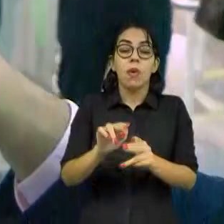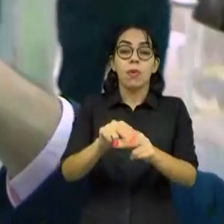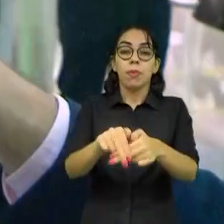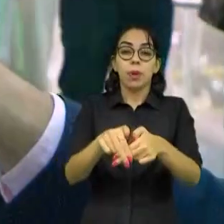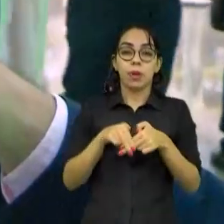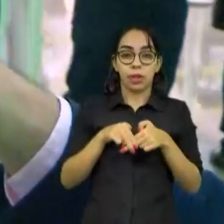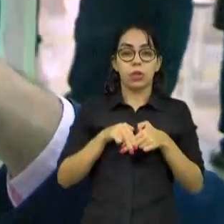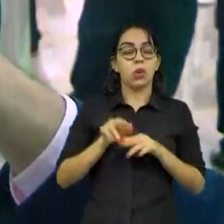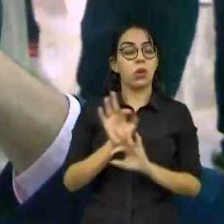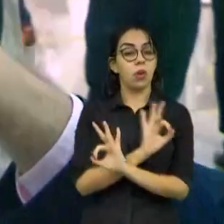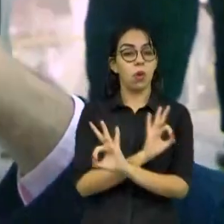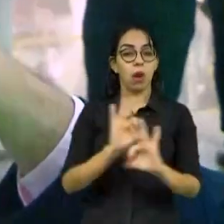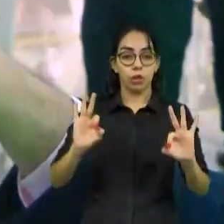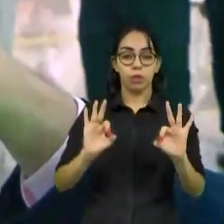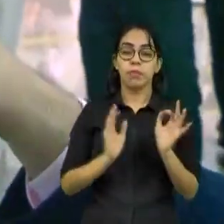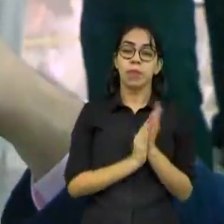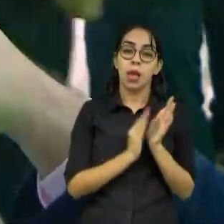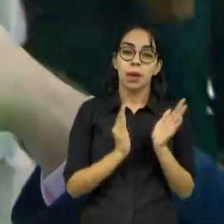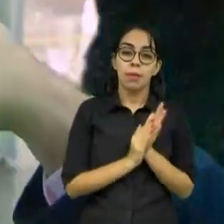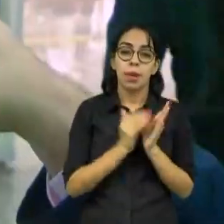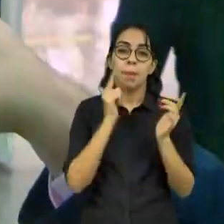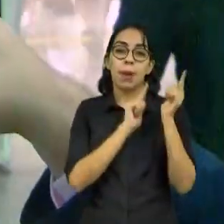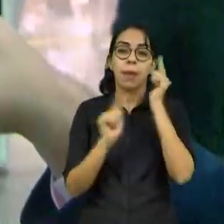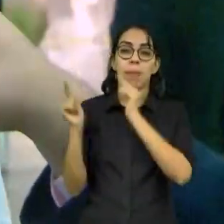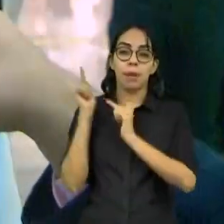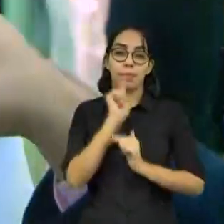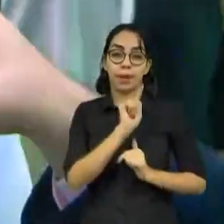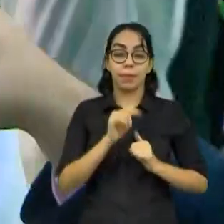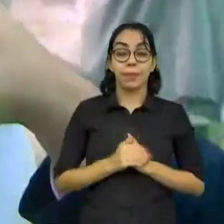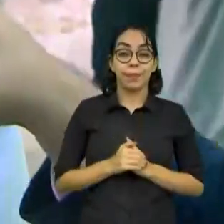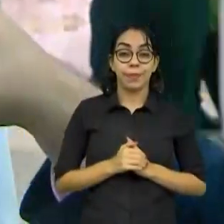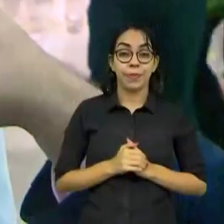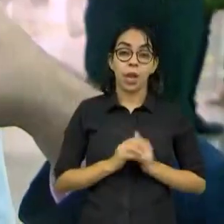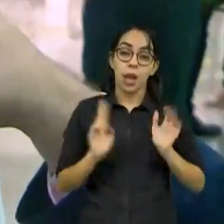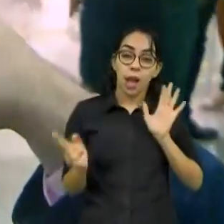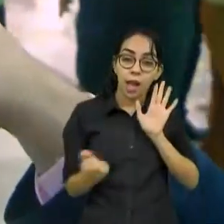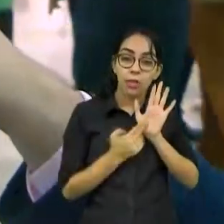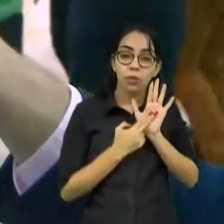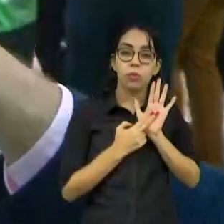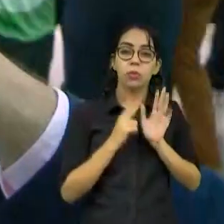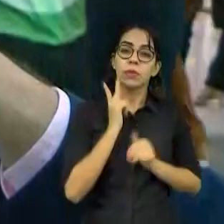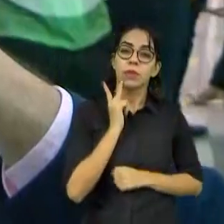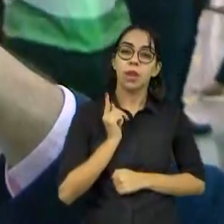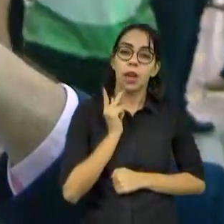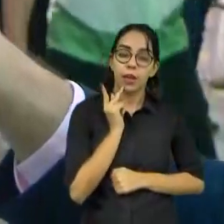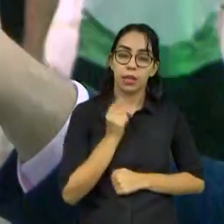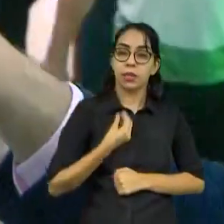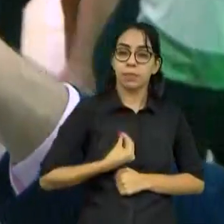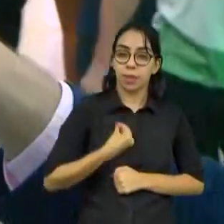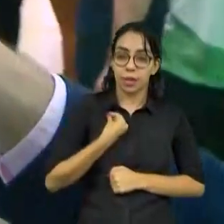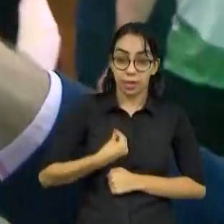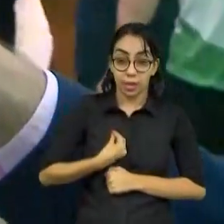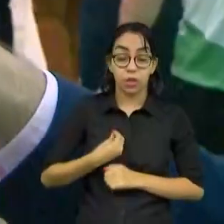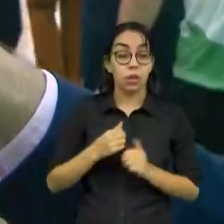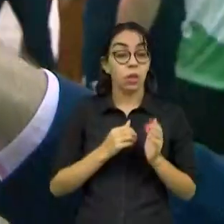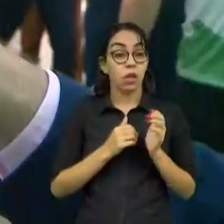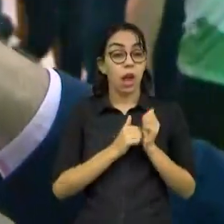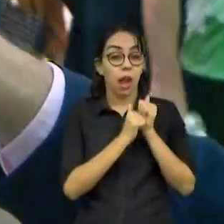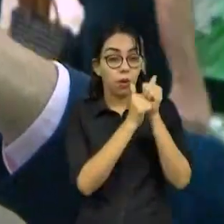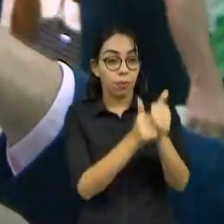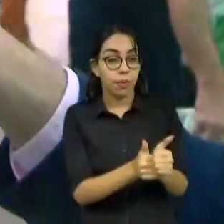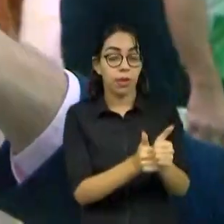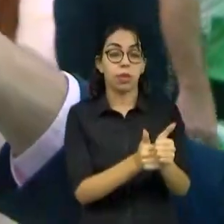resultados. E eu, enquanto cearense que sou, e que acompanho de perto, até porque todas essas políticas,